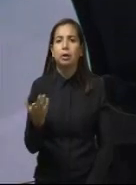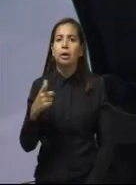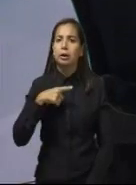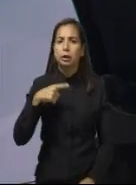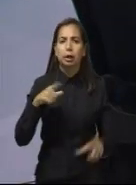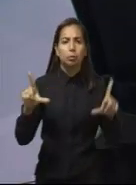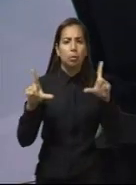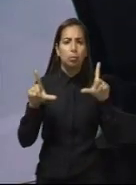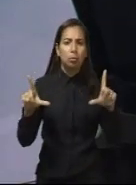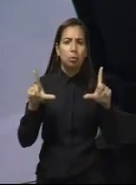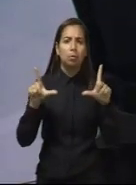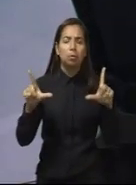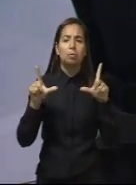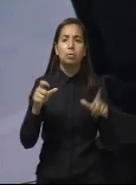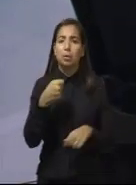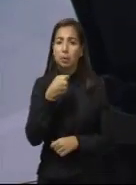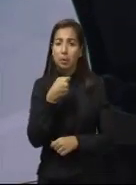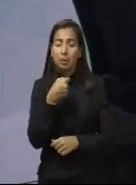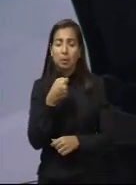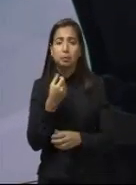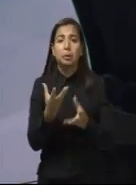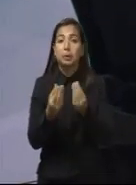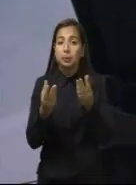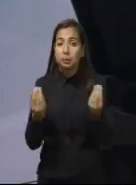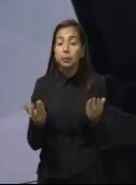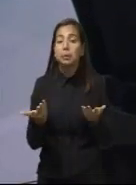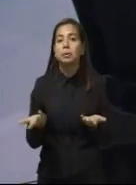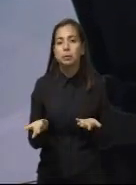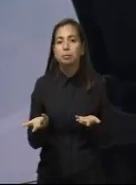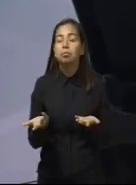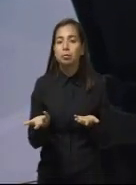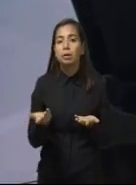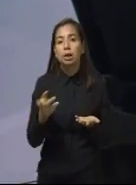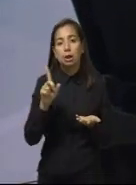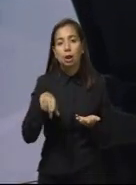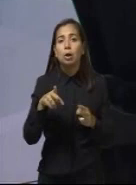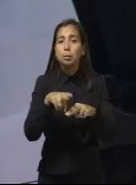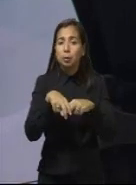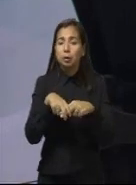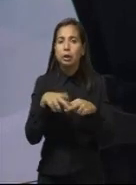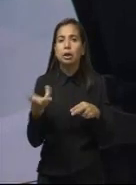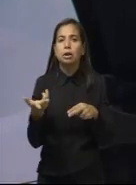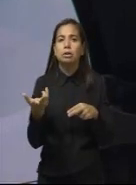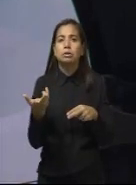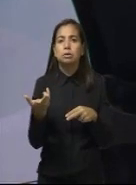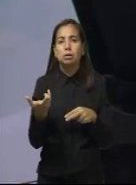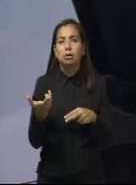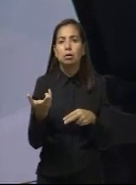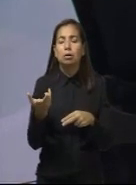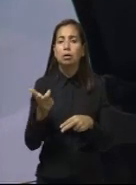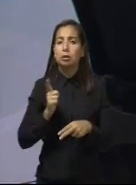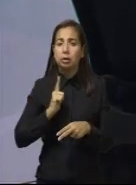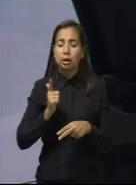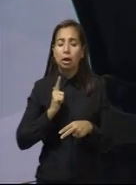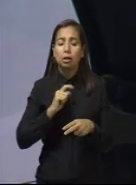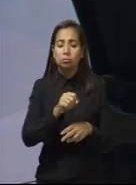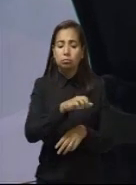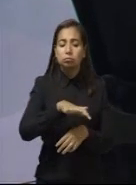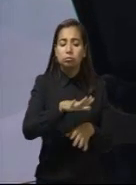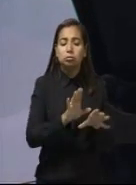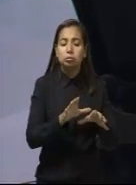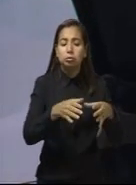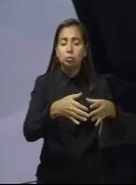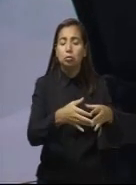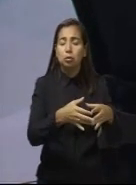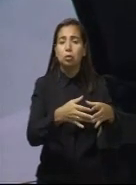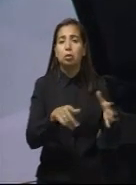nas colunas sociais. Pronto, aí eu acho que inclusive isso é marcado por um determinados setores, né,